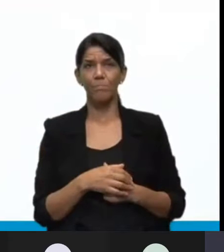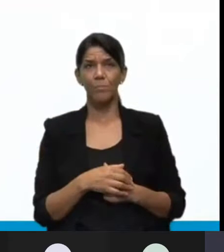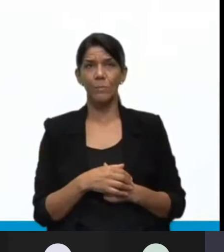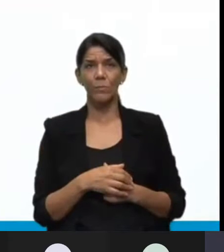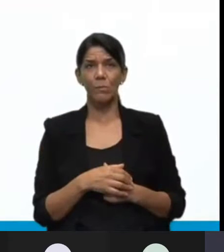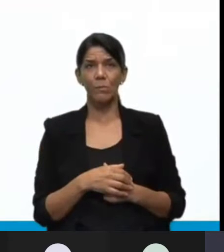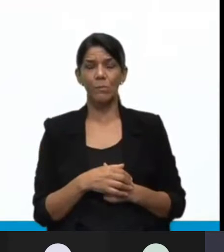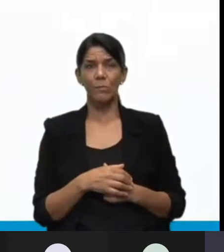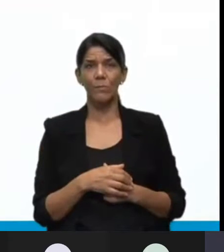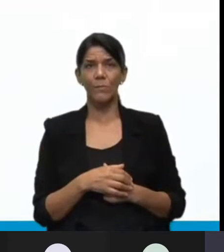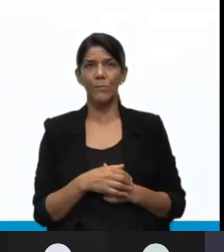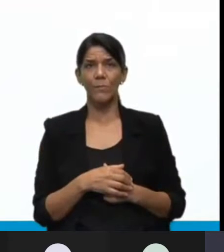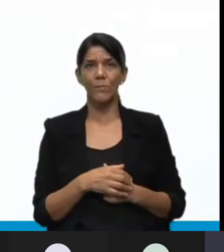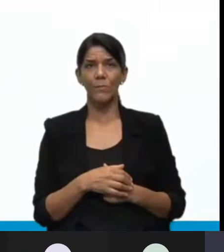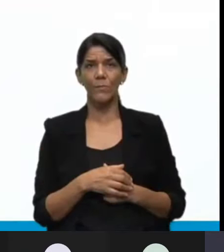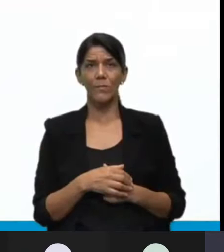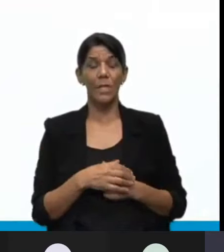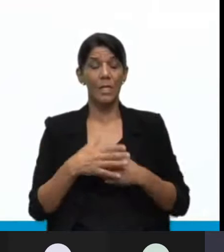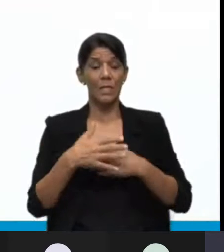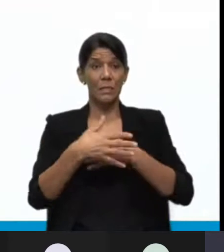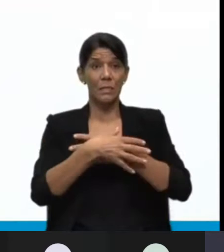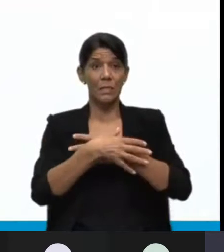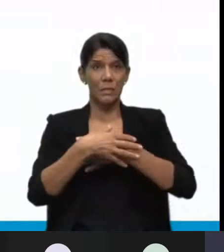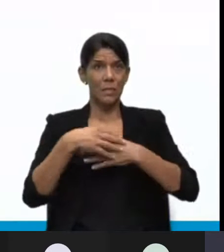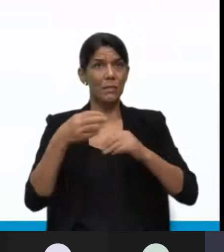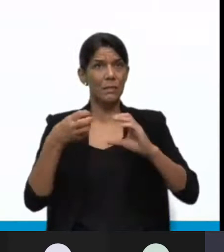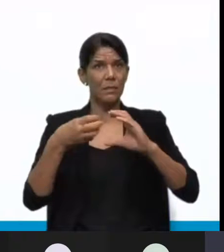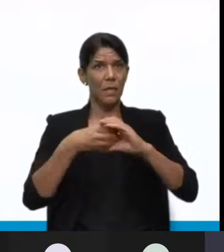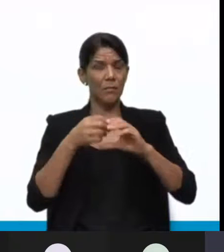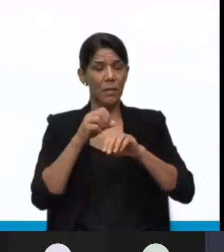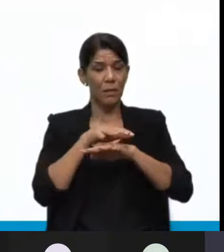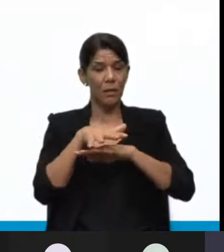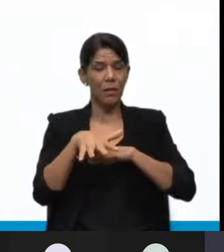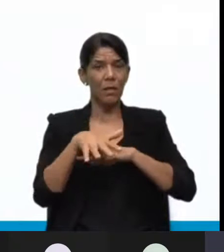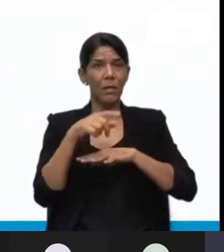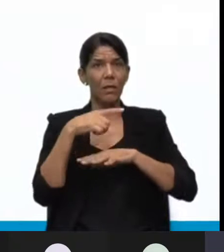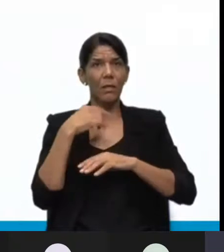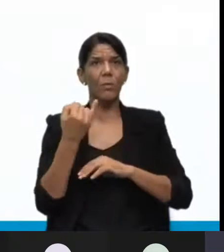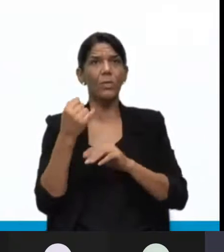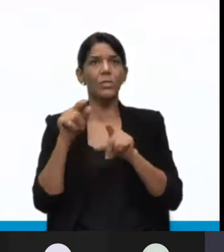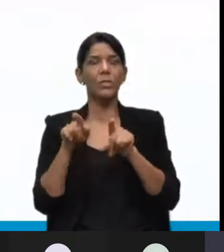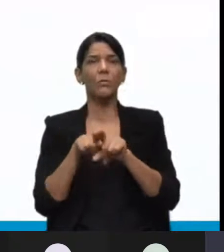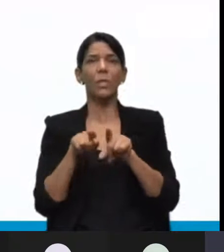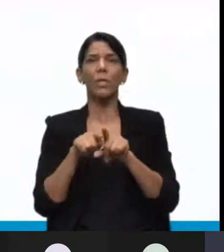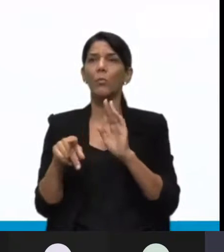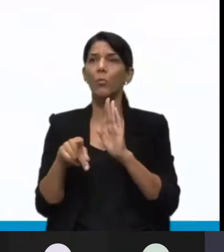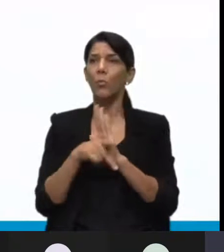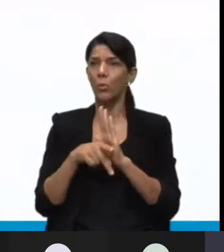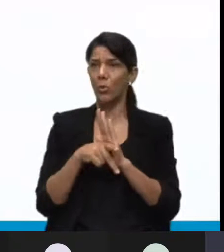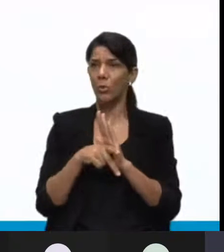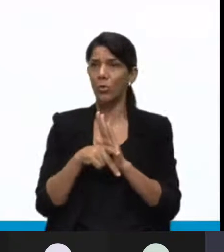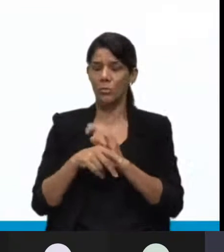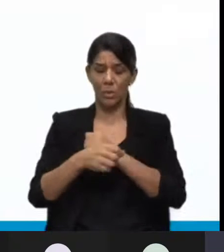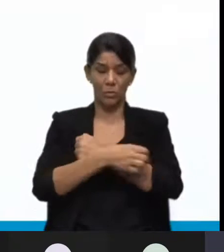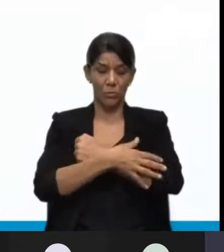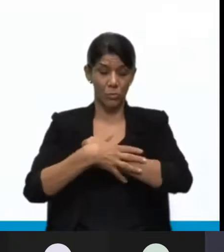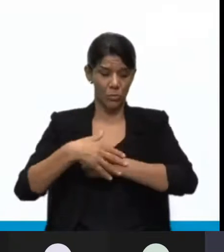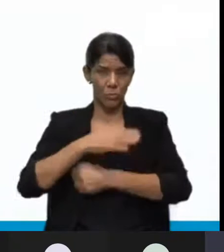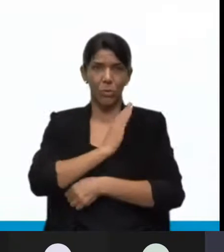gente consegue ver que essas células, elas são ramificadas, e uma característica super importante, que é exclusiva do